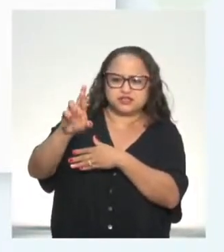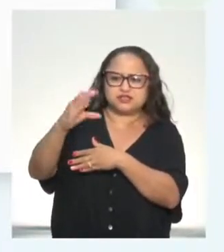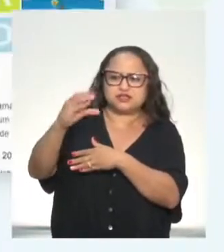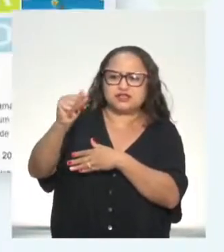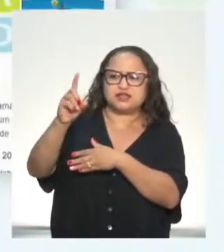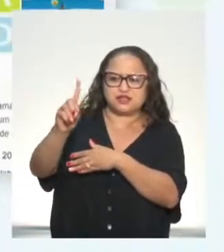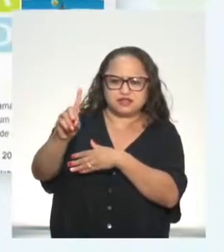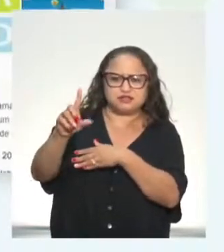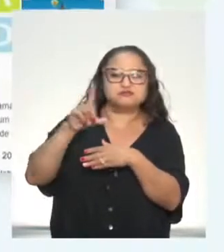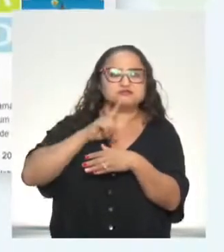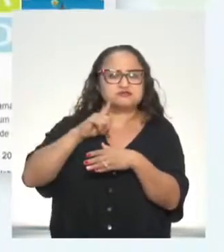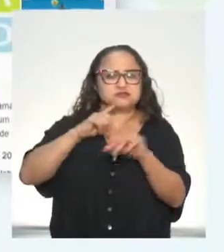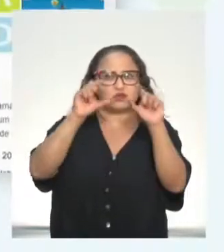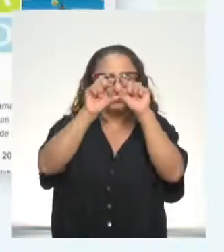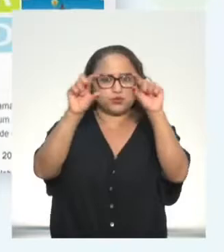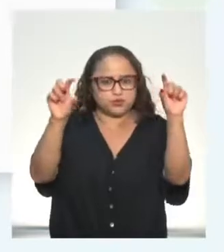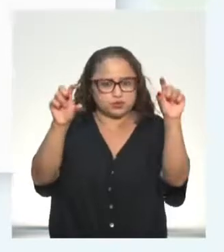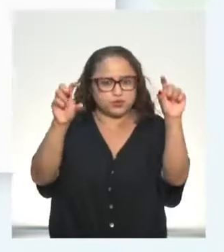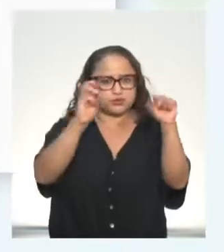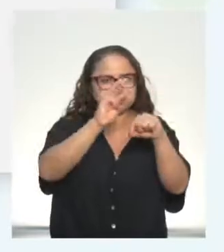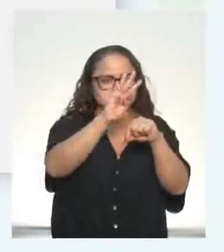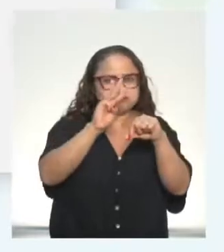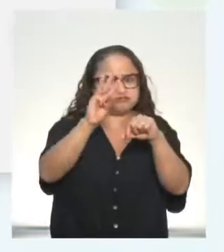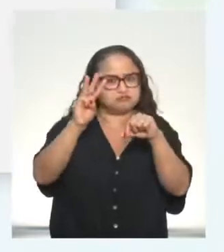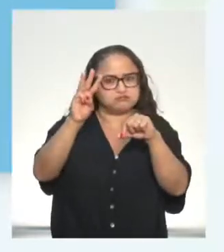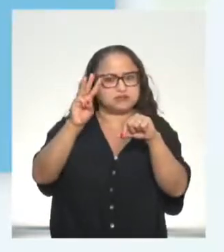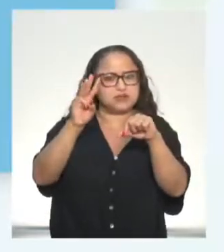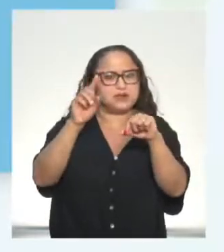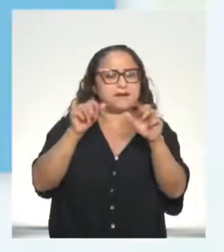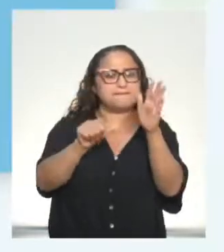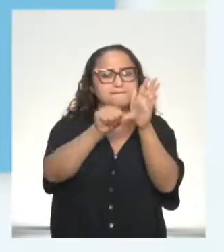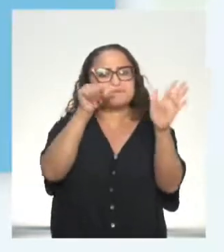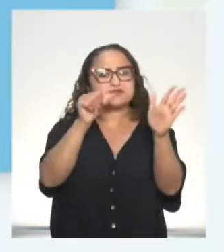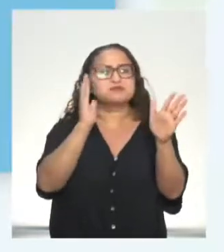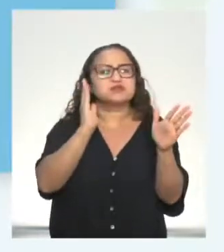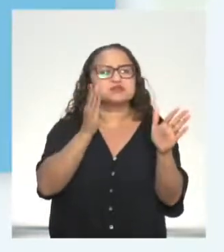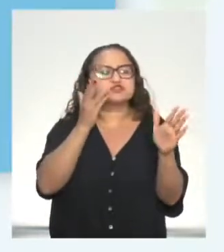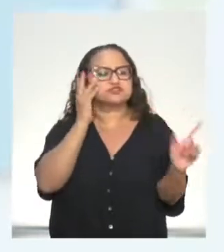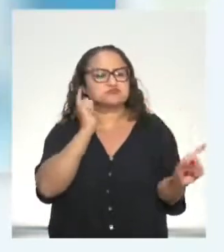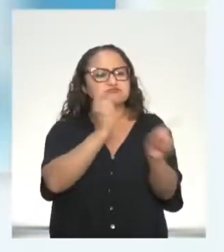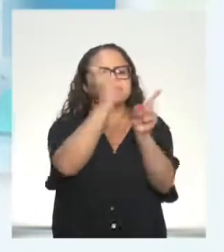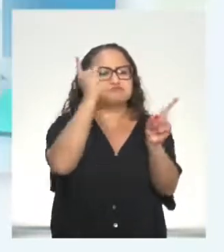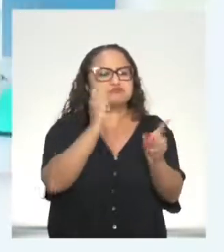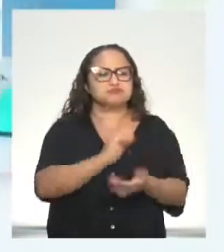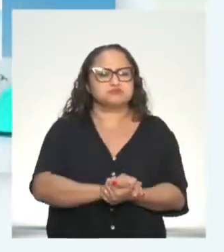navegador. A primeira opção que apareceu já é a que eu desejava encontrar.